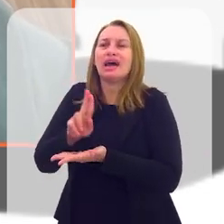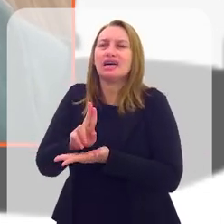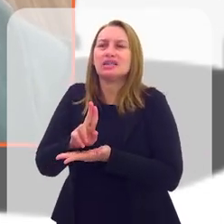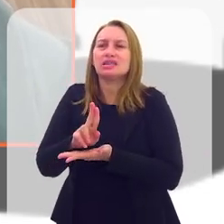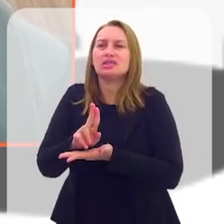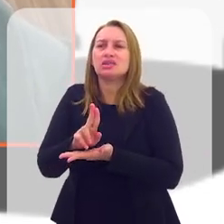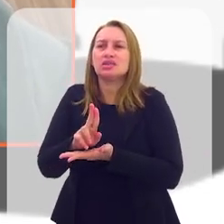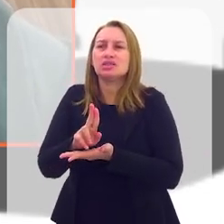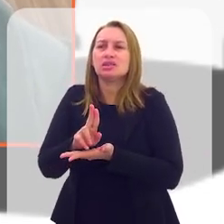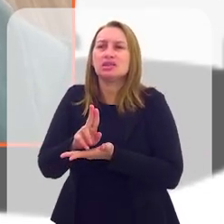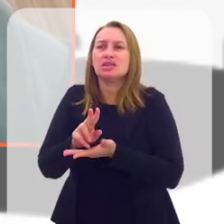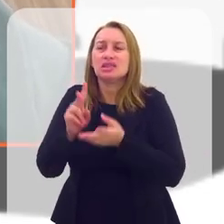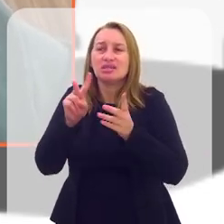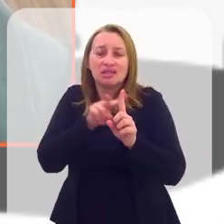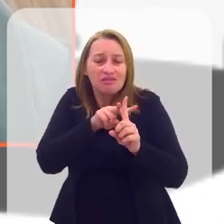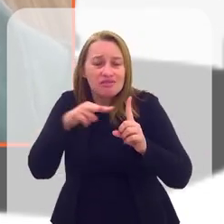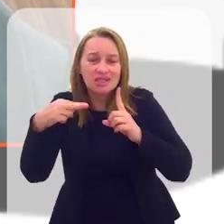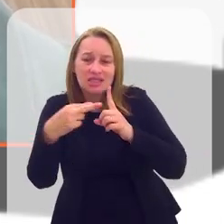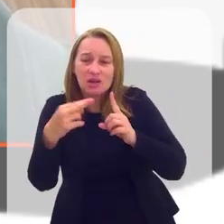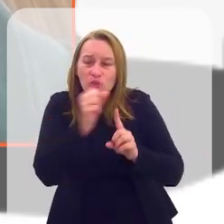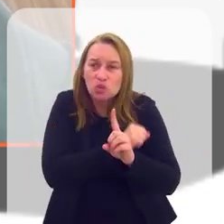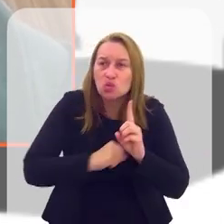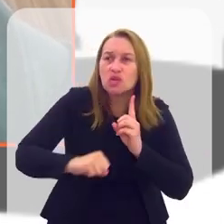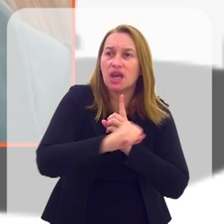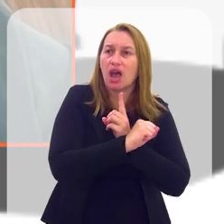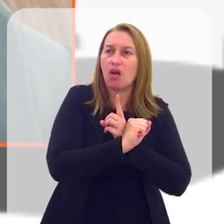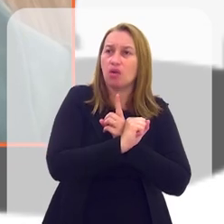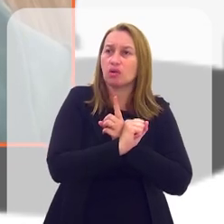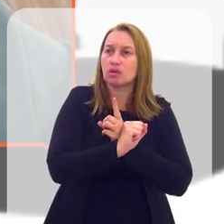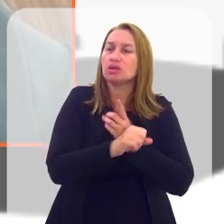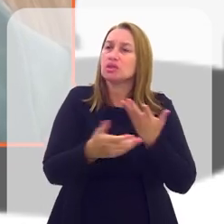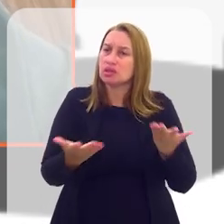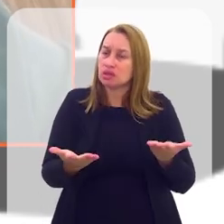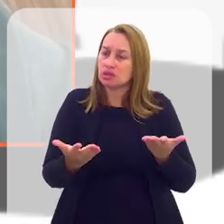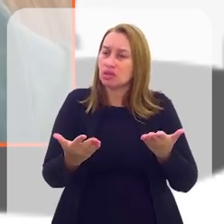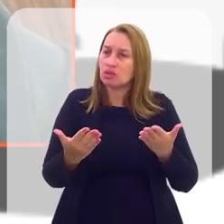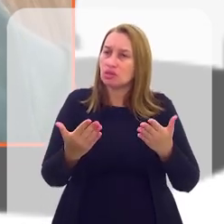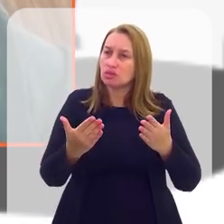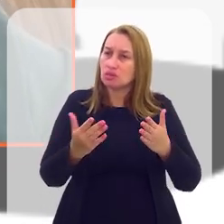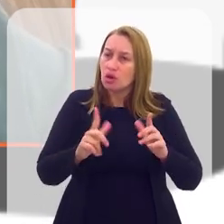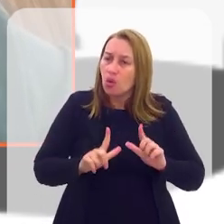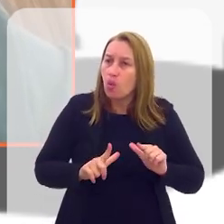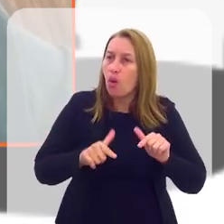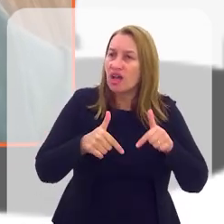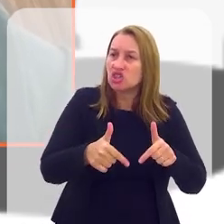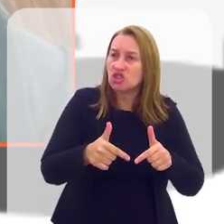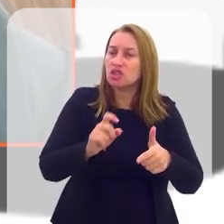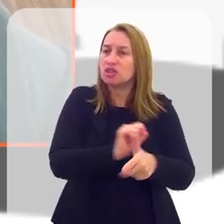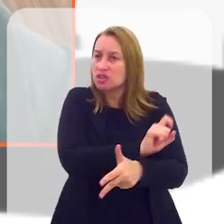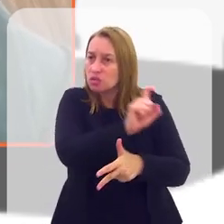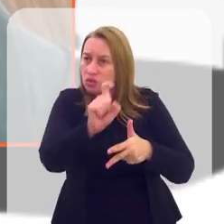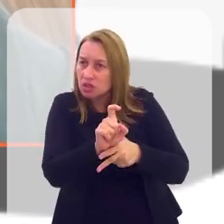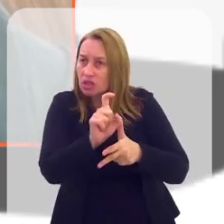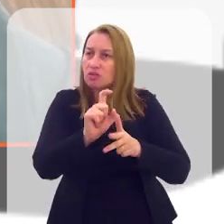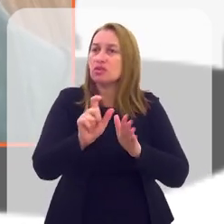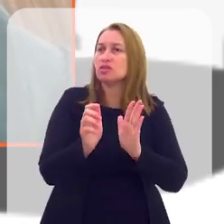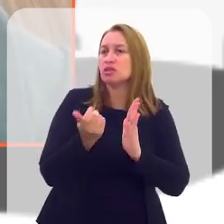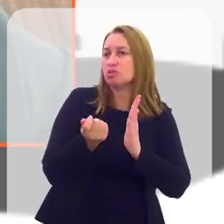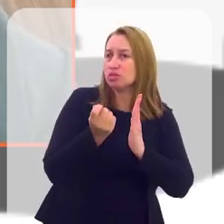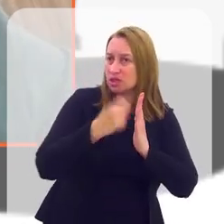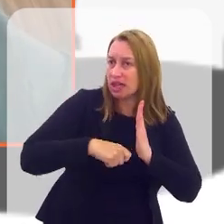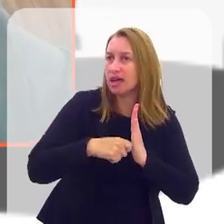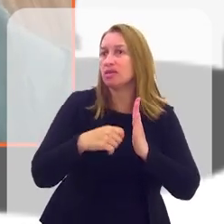utilizados sob o ponto de vista social, e aí medidas indutivas do ponto de vista tributário,